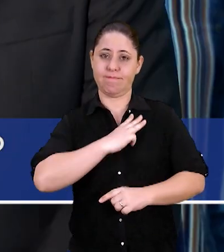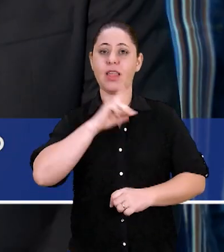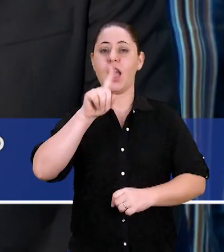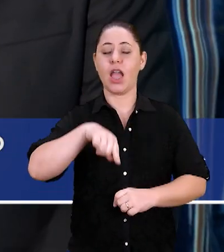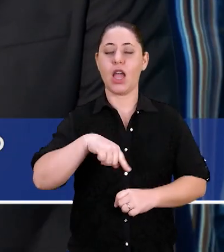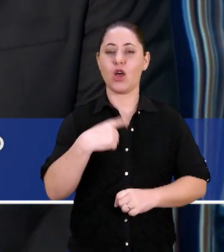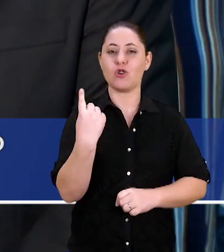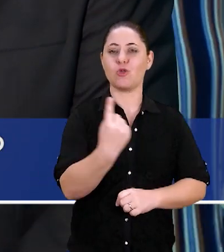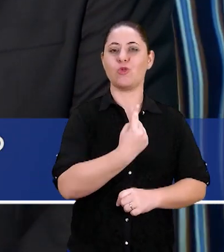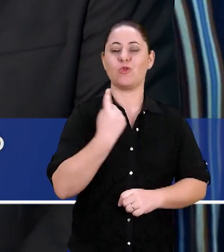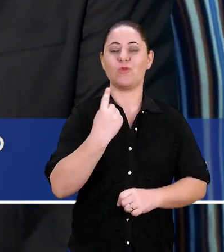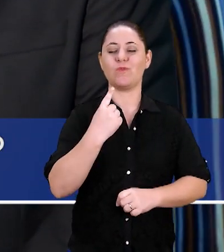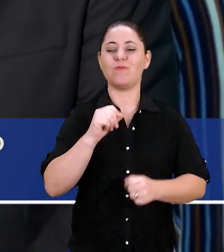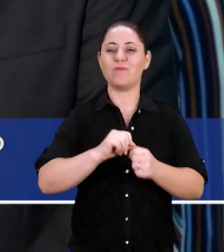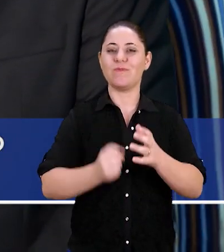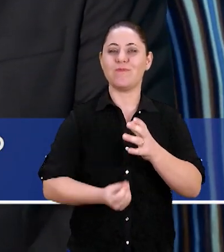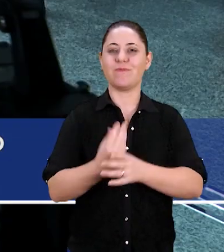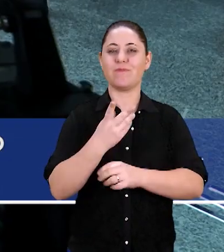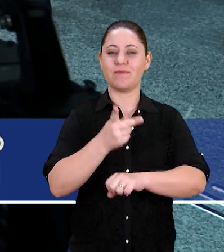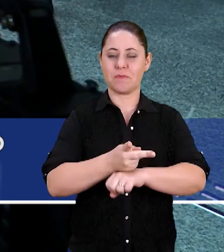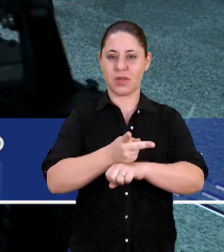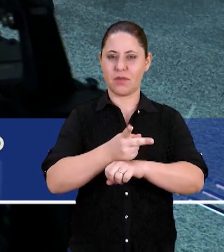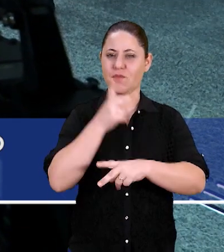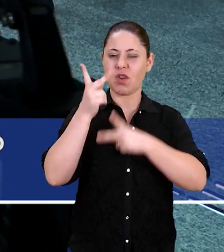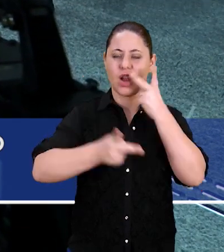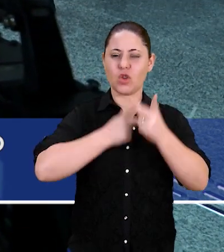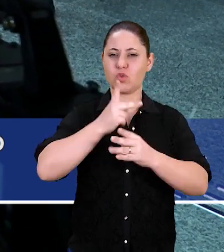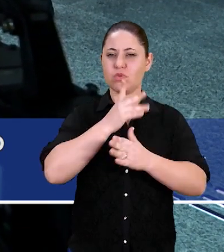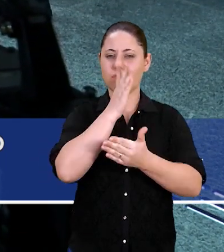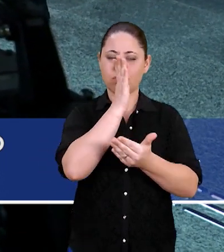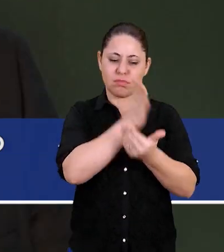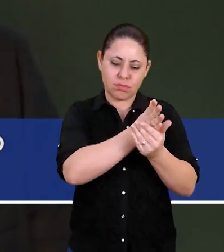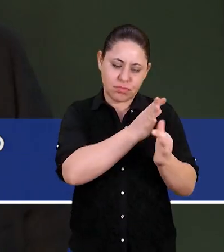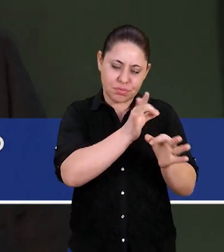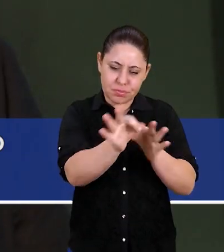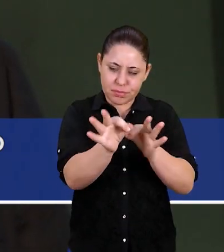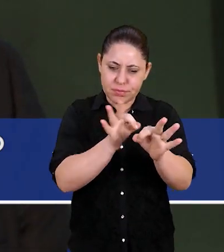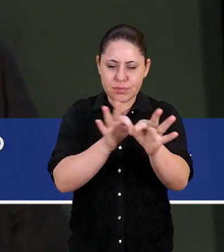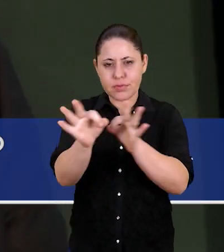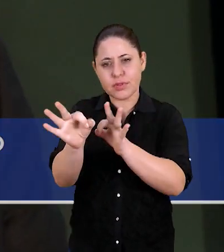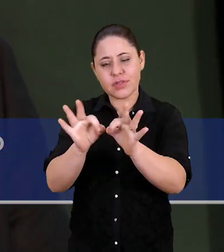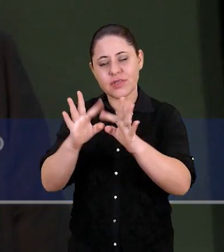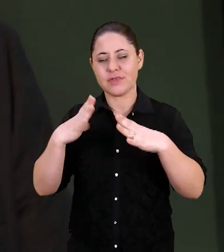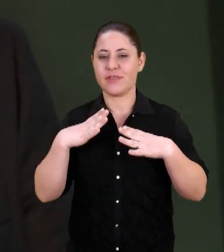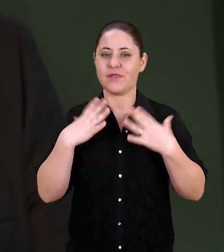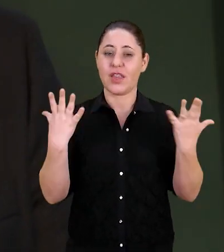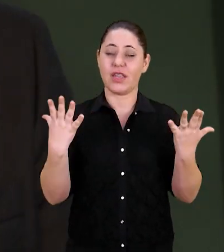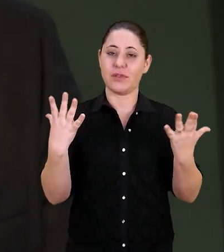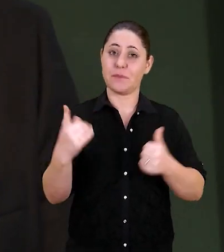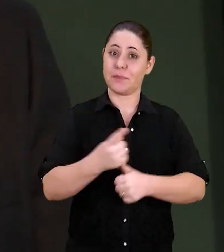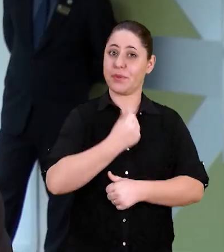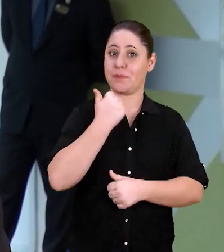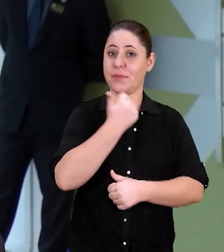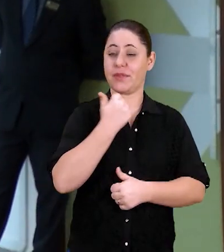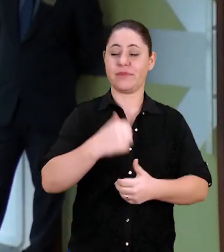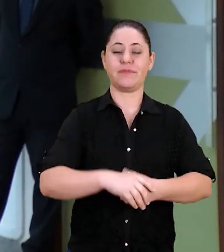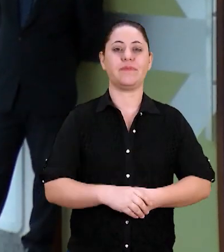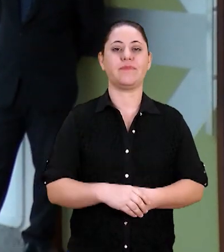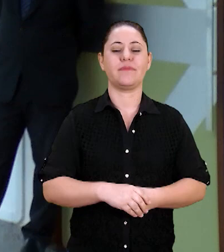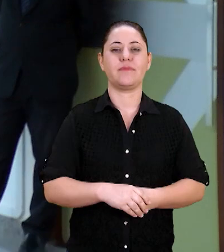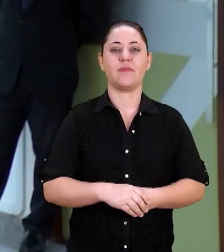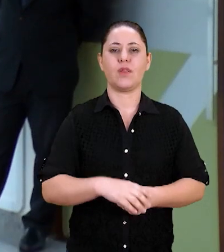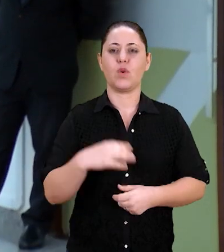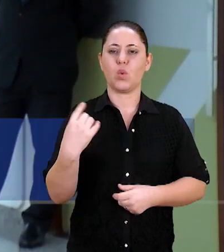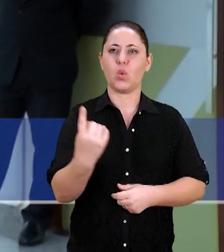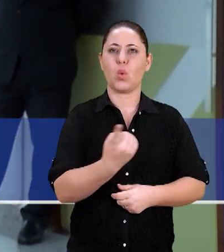Picarelli, foi um dos idealizadores do prêmio. Ele falou sobre todas as etapas de desenvolvimento desse evento inédito. Idealizamos